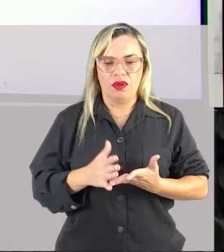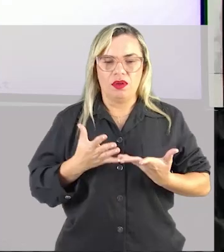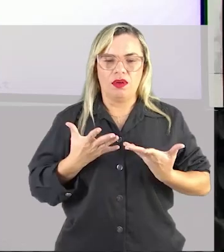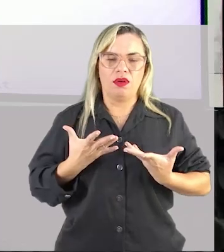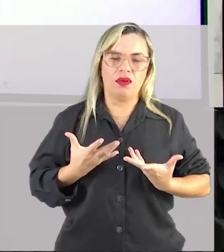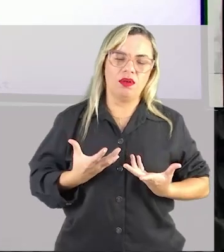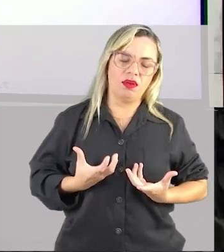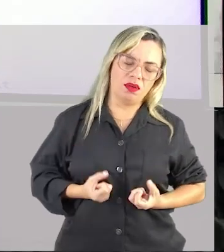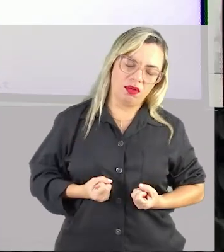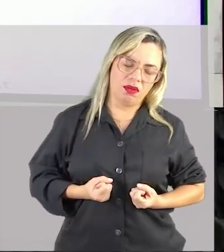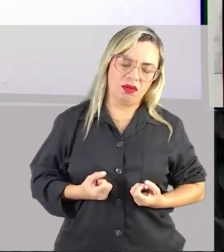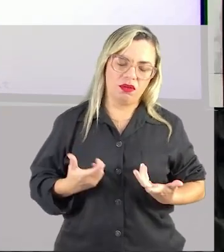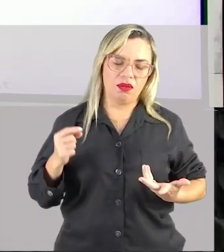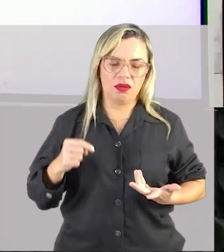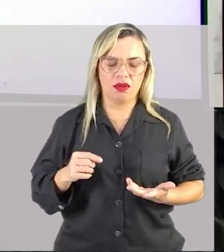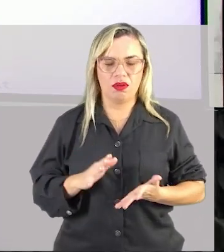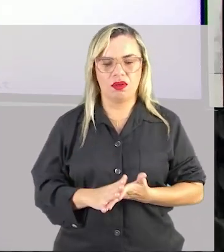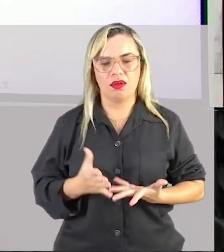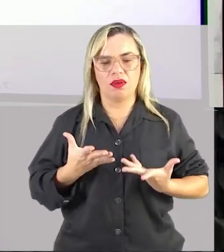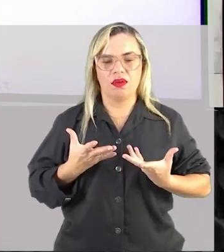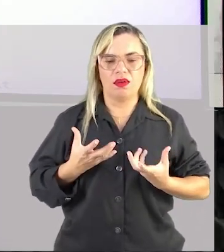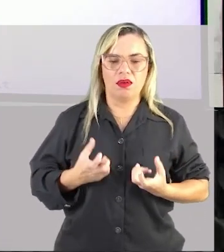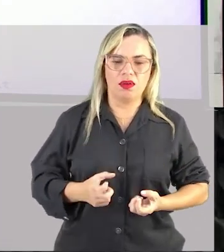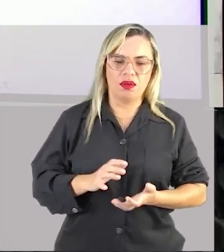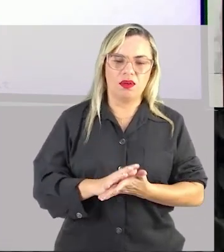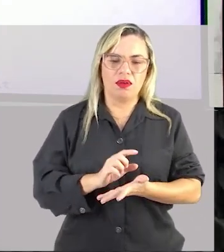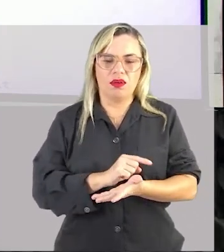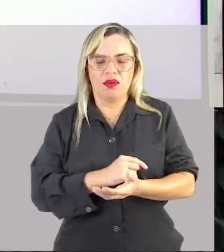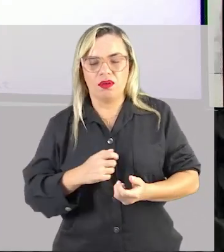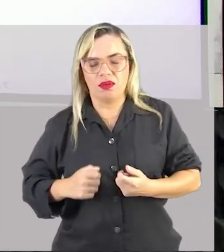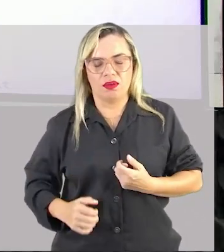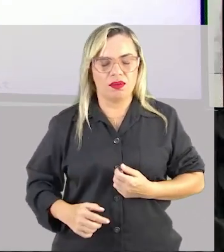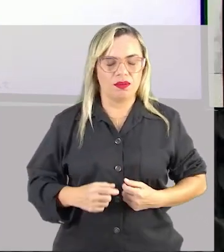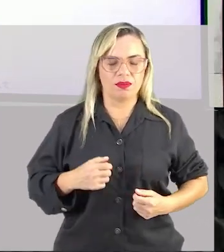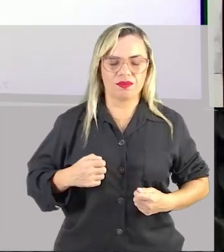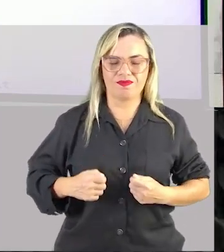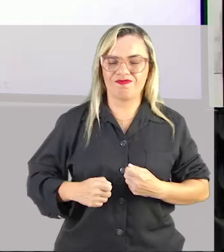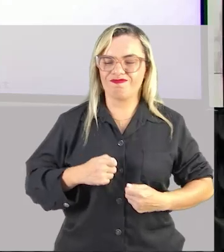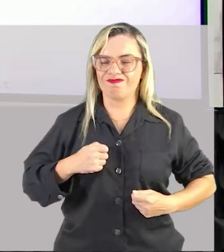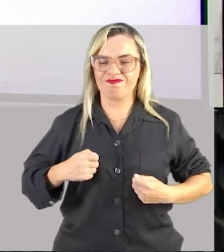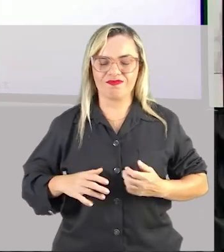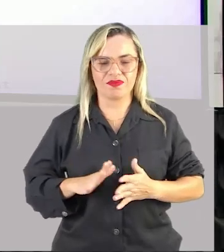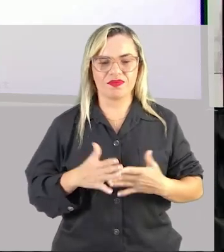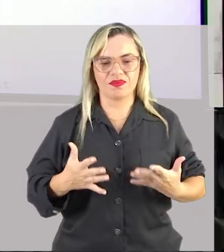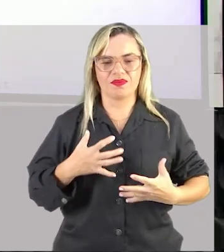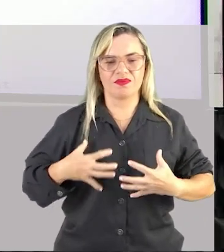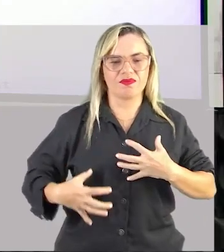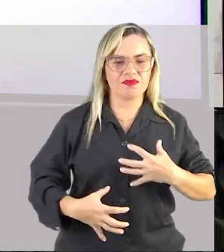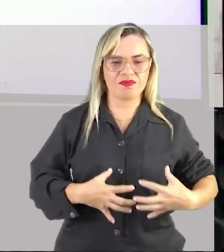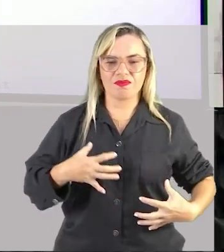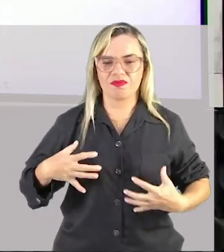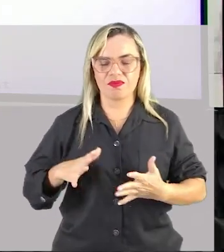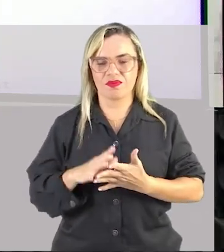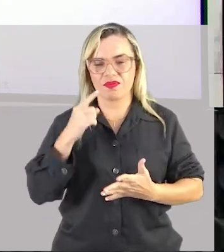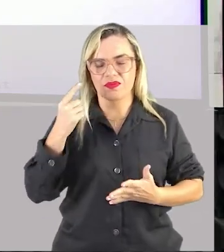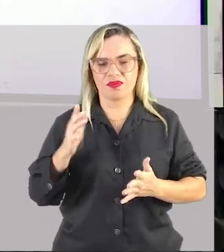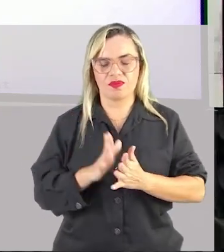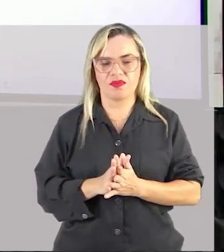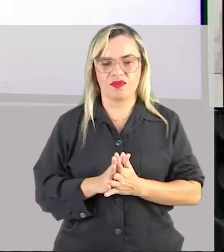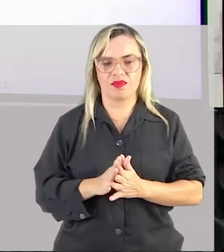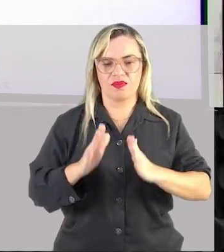cansativo, né? E desgastante. El cierre de las escuelas, o fechamento das escolas e das creches por